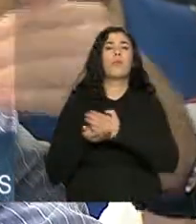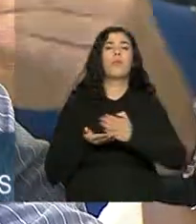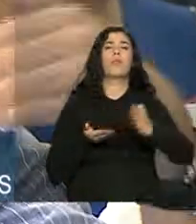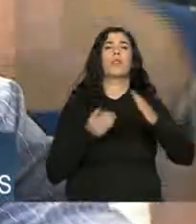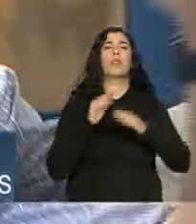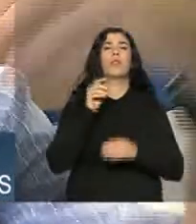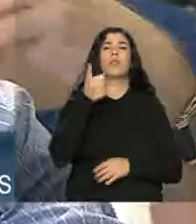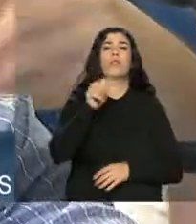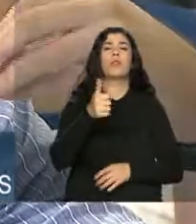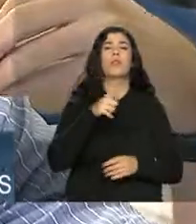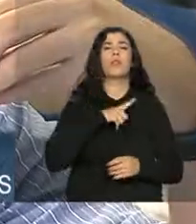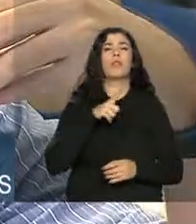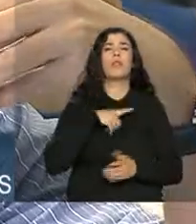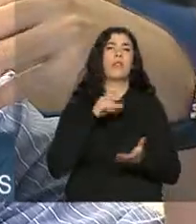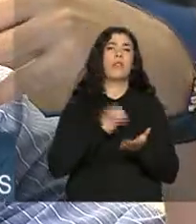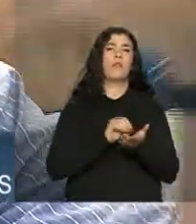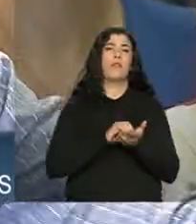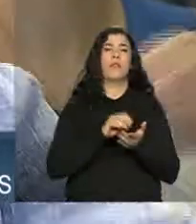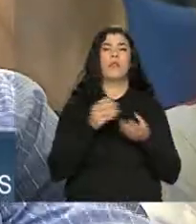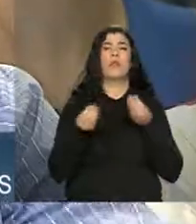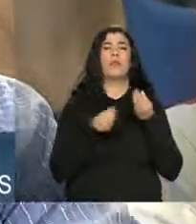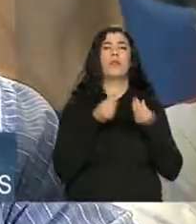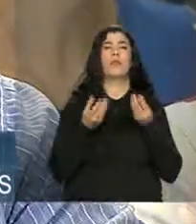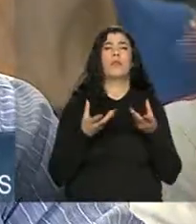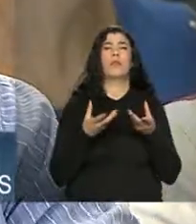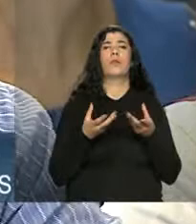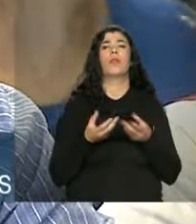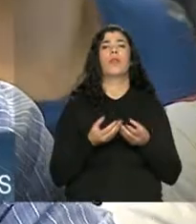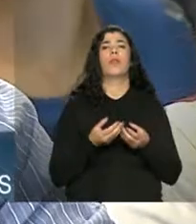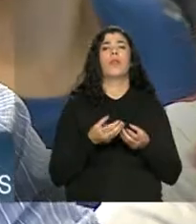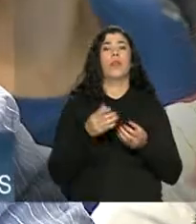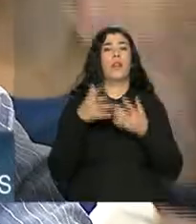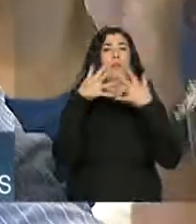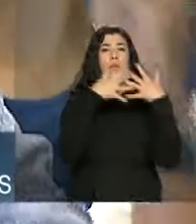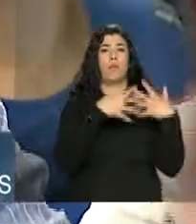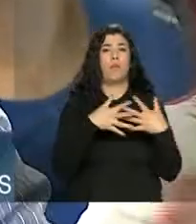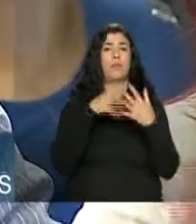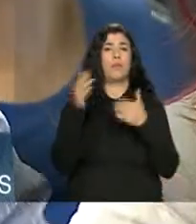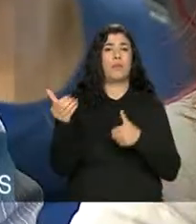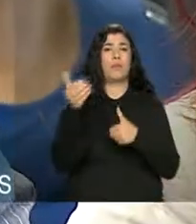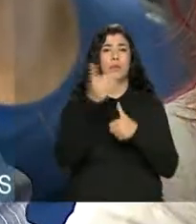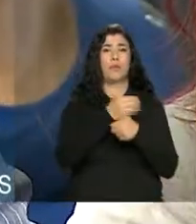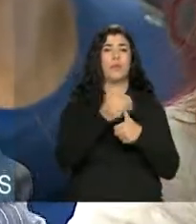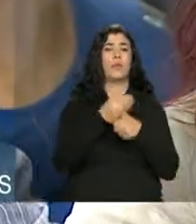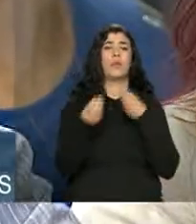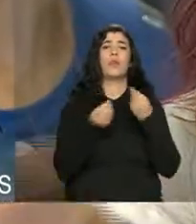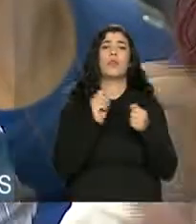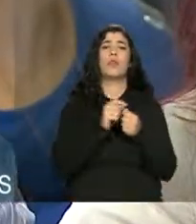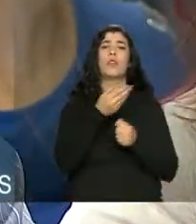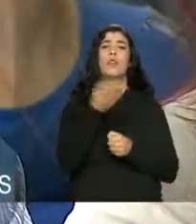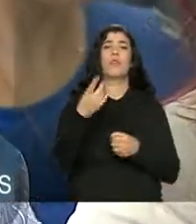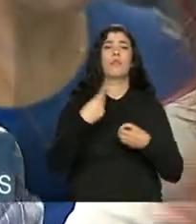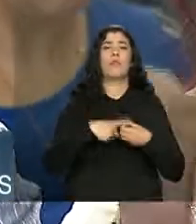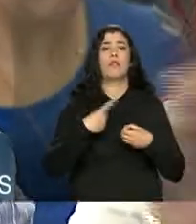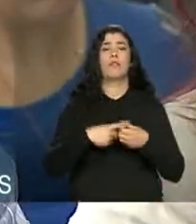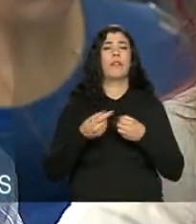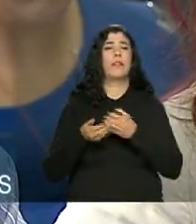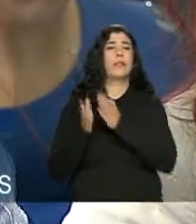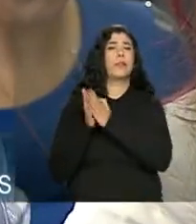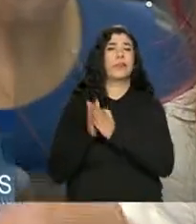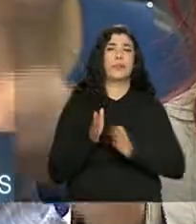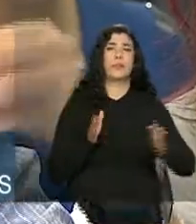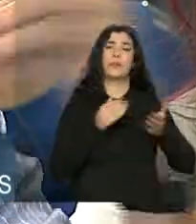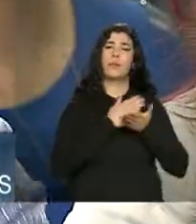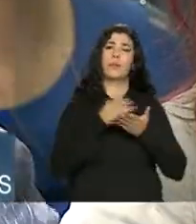detalhe que algum algumas ações como o reforço dos caminhões-pipa deve ser adotada mas queria que eu falasse mais sobre essas cidades Desde quando